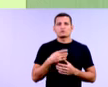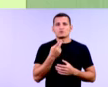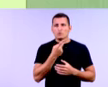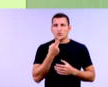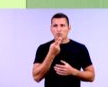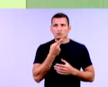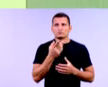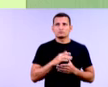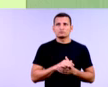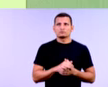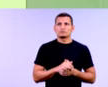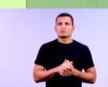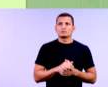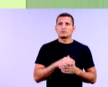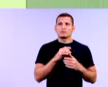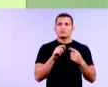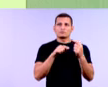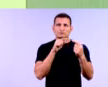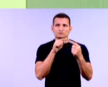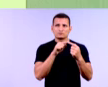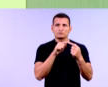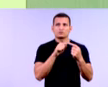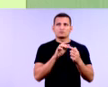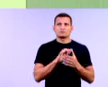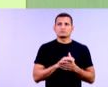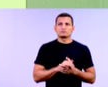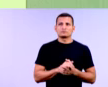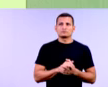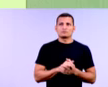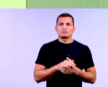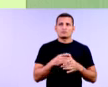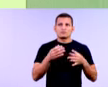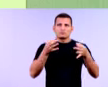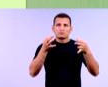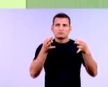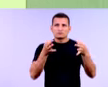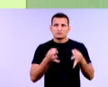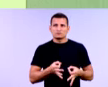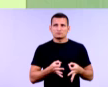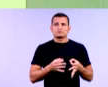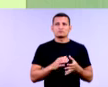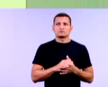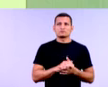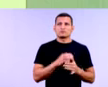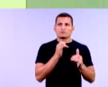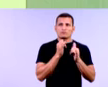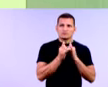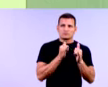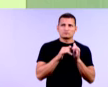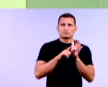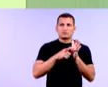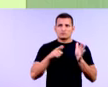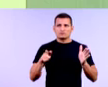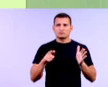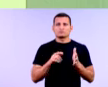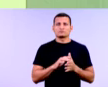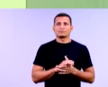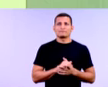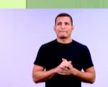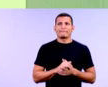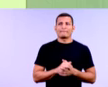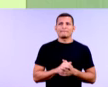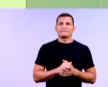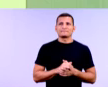clareza, objetividade, imparcialidade, precisão, função informativa e a revisão gramatical. Certo, Isso.